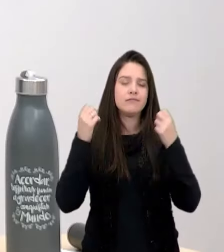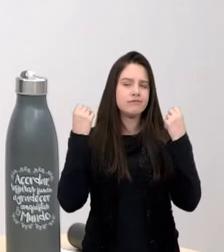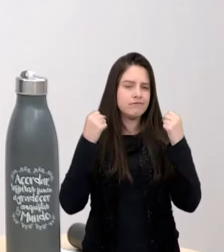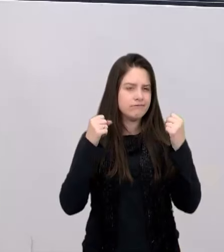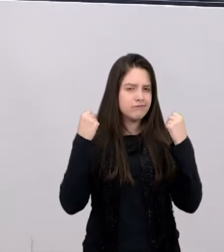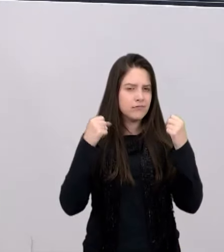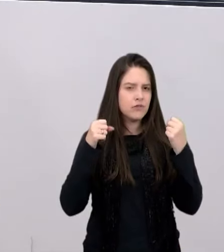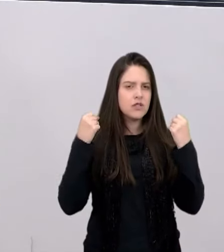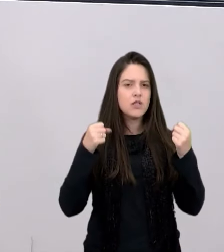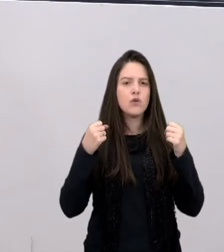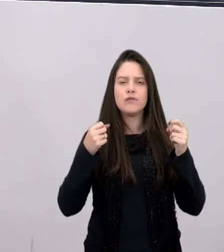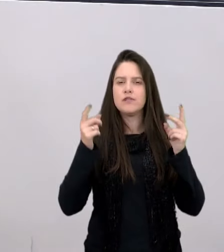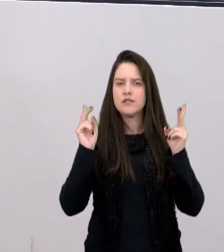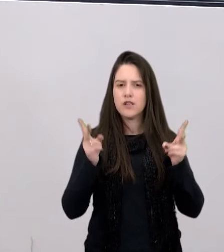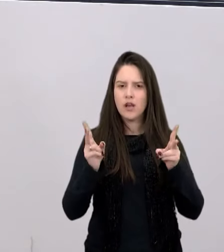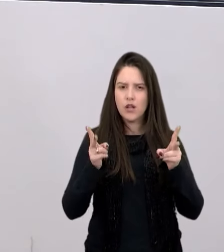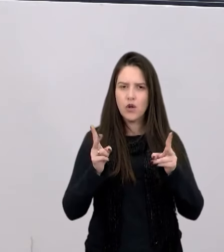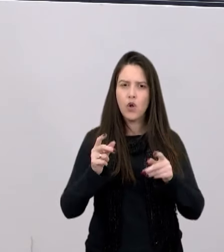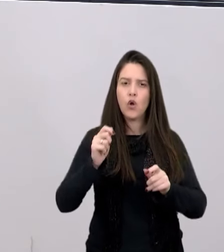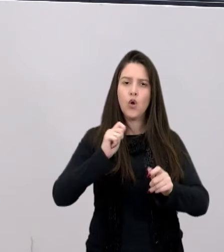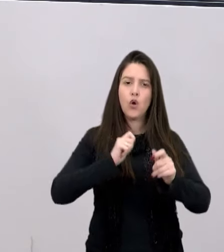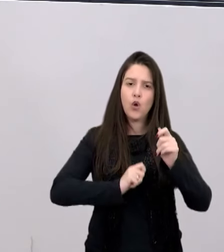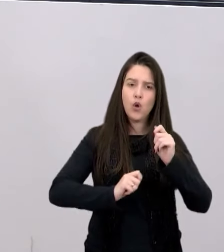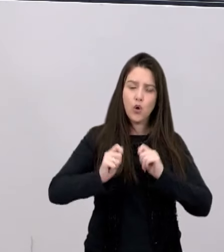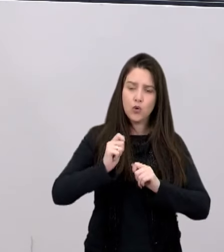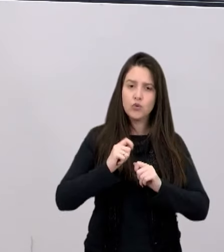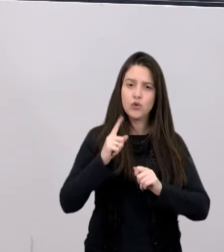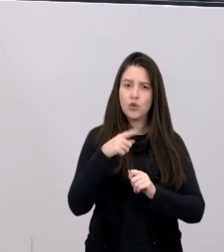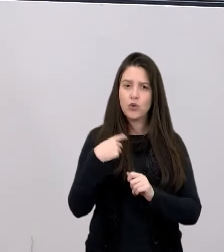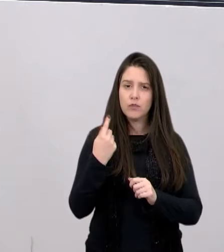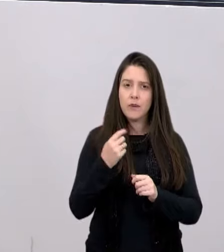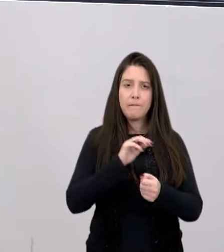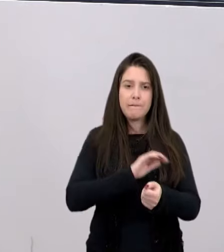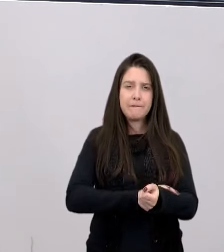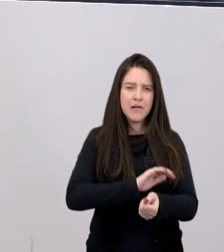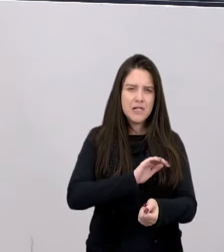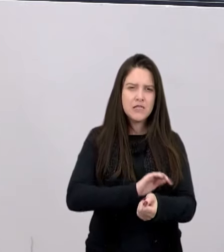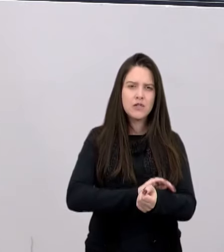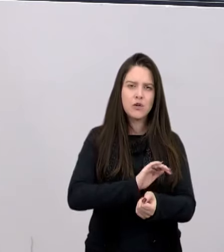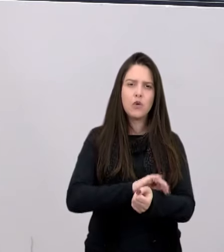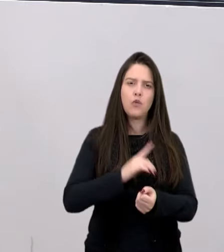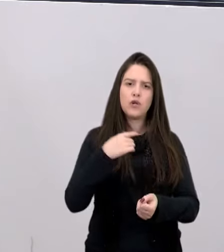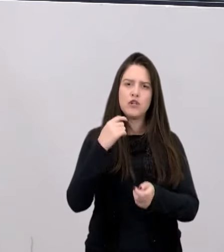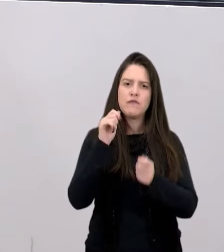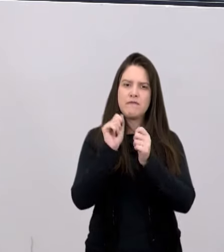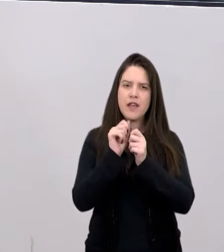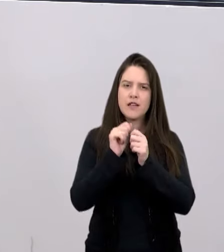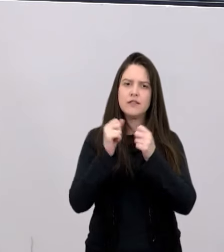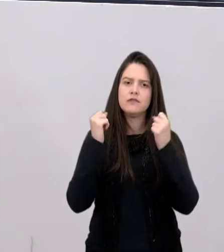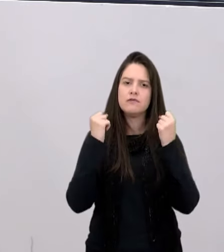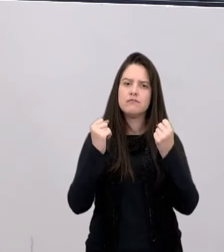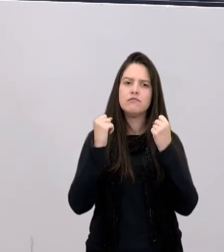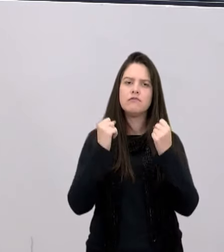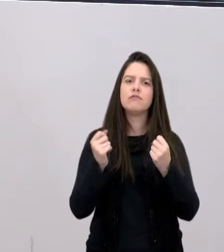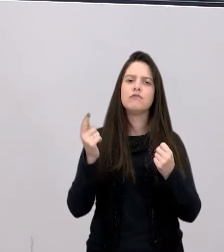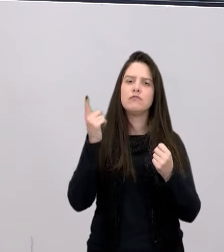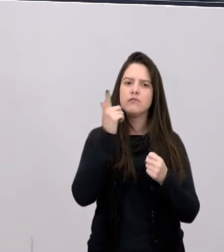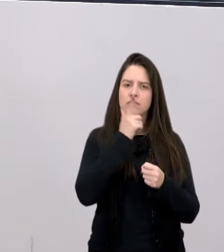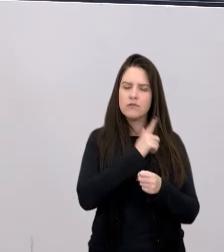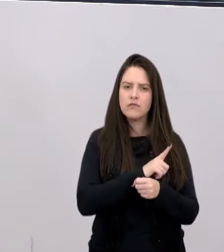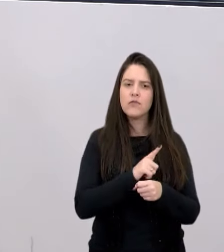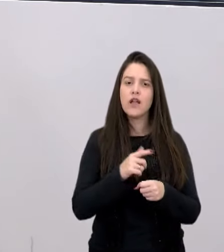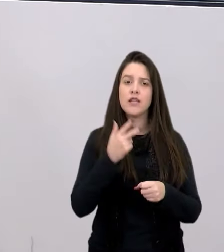né, exercício físico, o controle também da pressão, né, se a gente faz exercício físico, a gente indiretamente também está